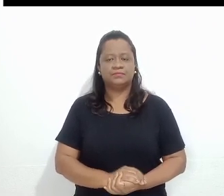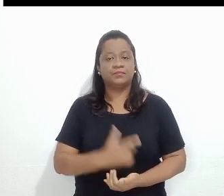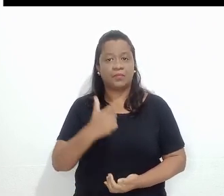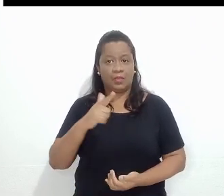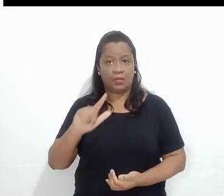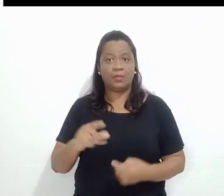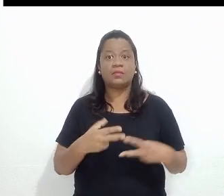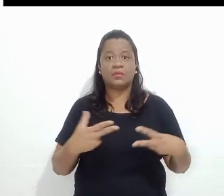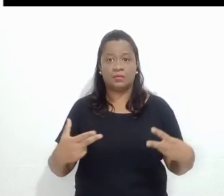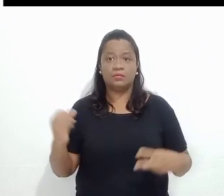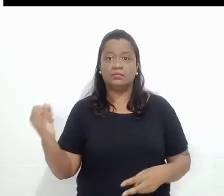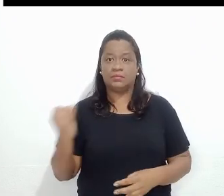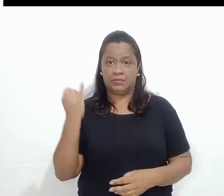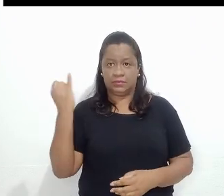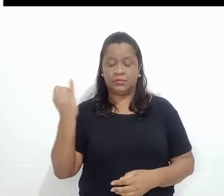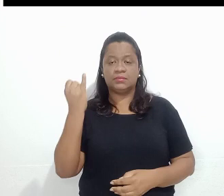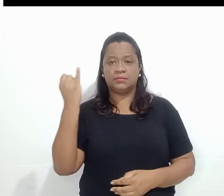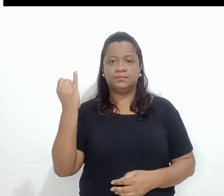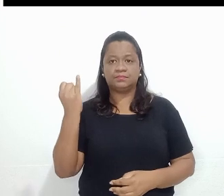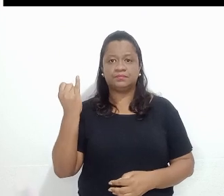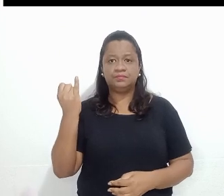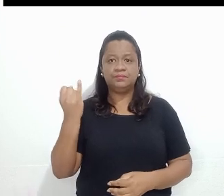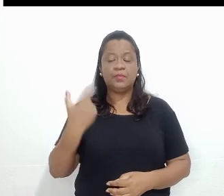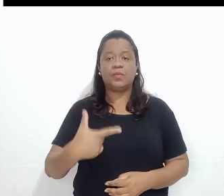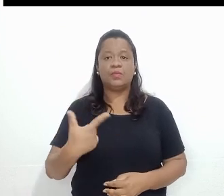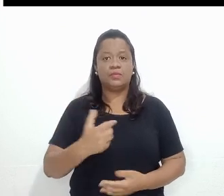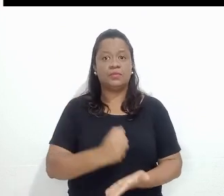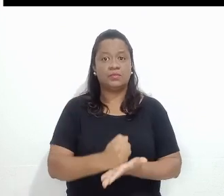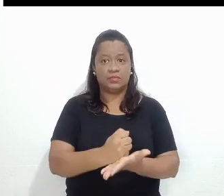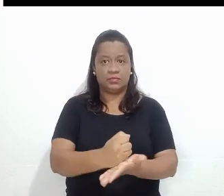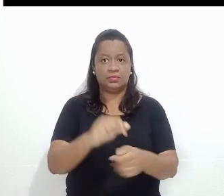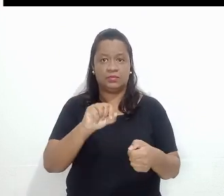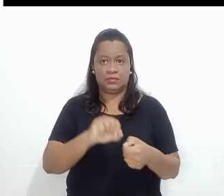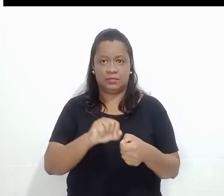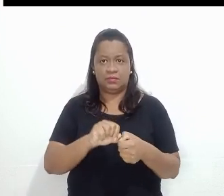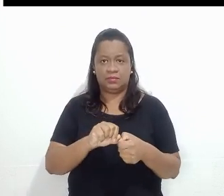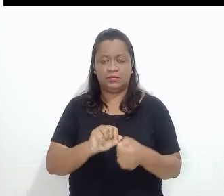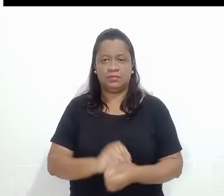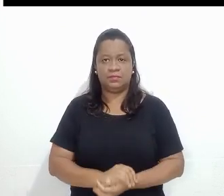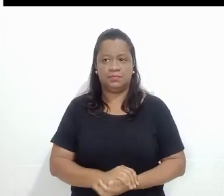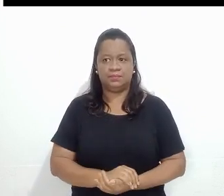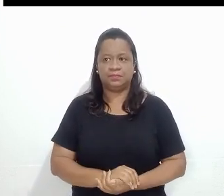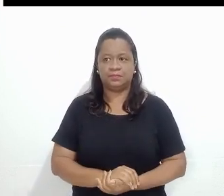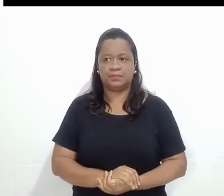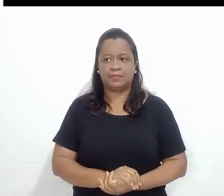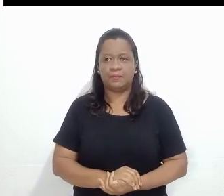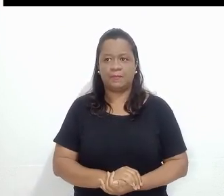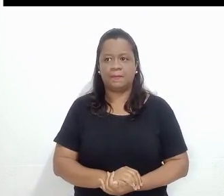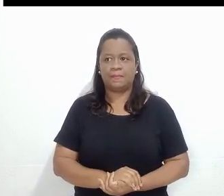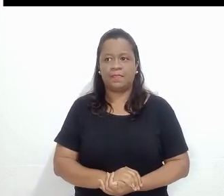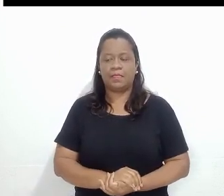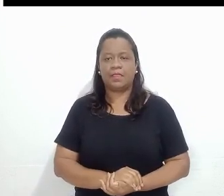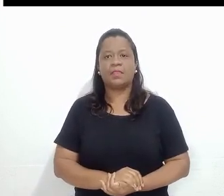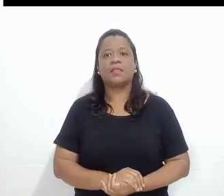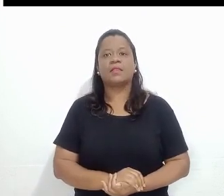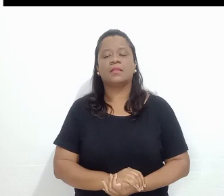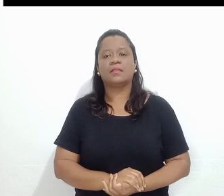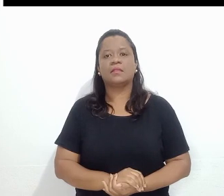Outra coisa importante que o segundo assistente faz é fazer um boletim de